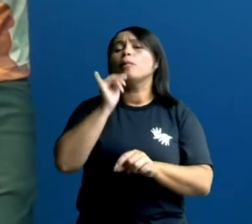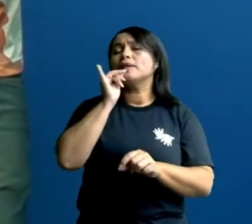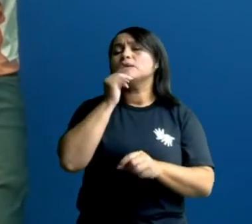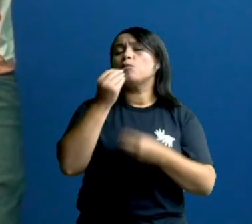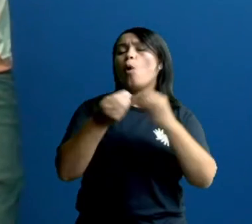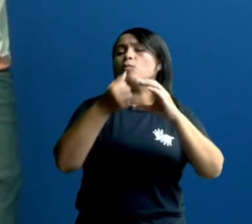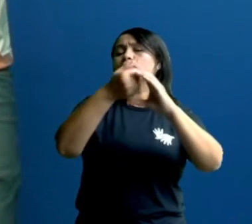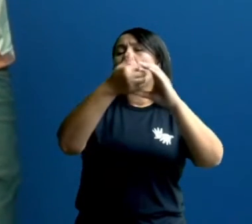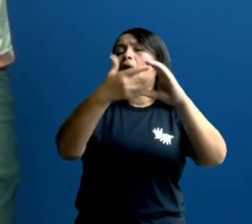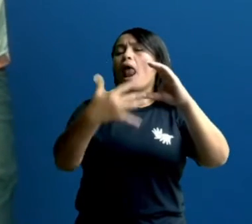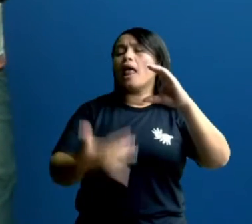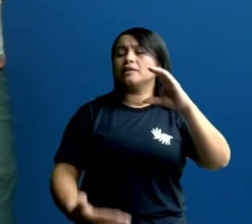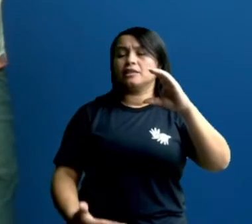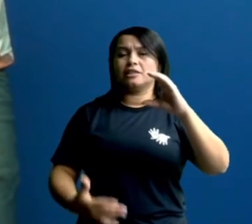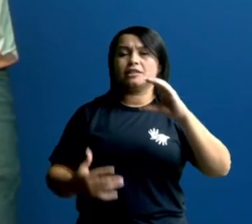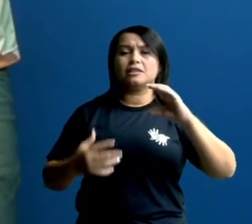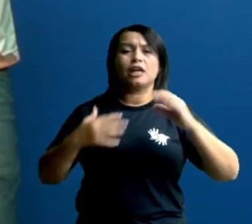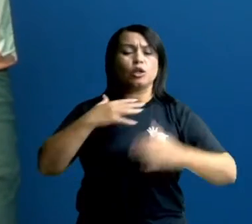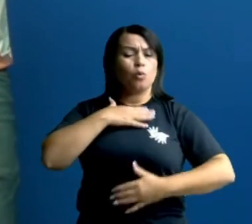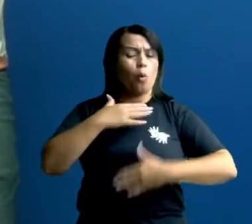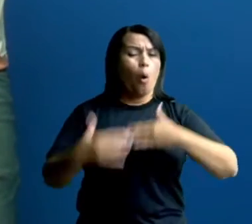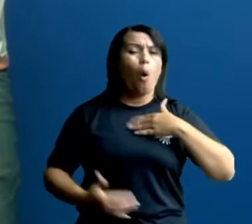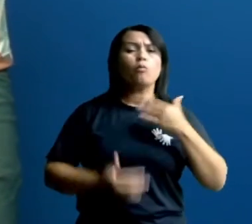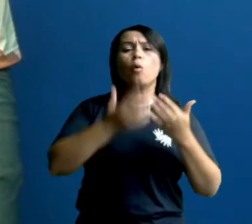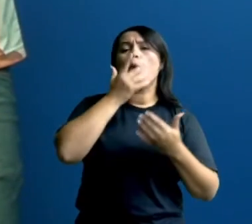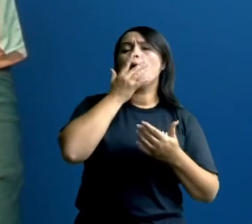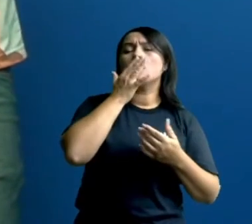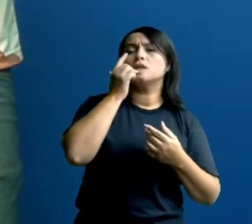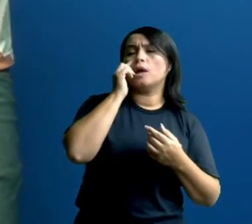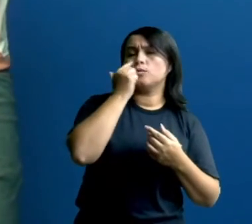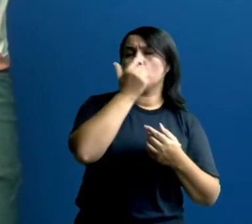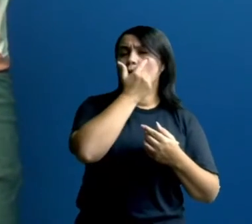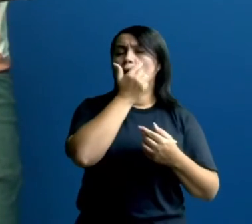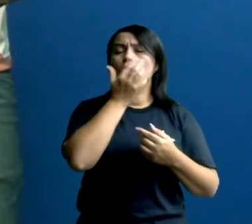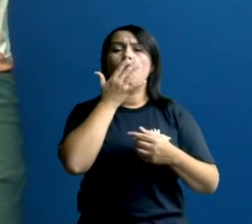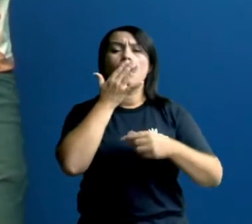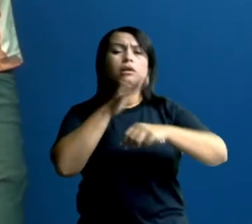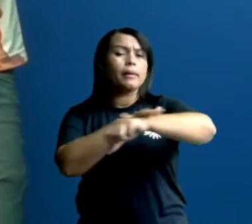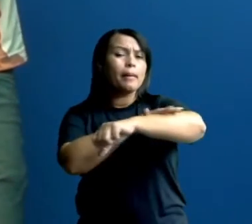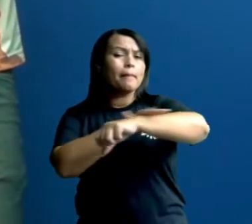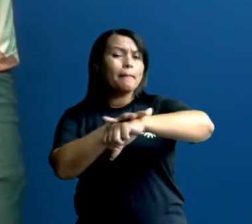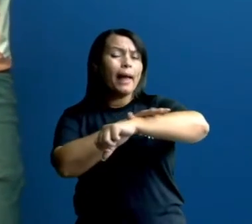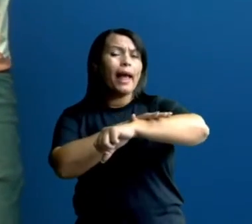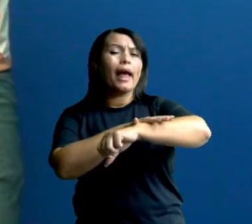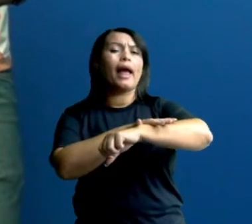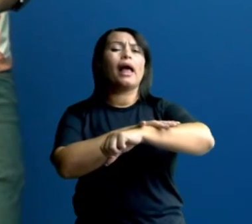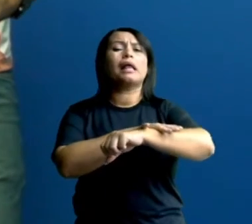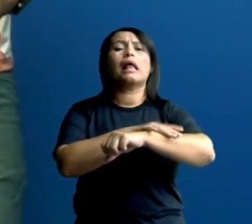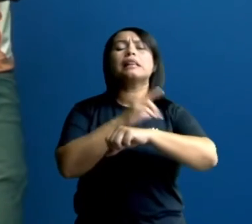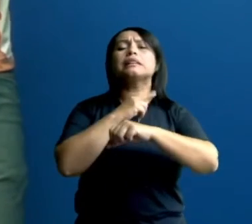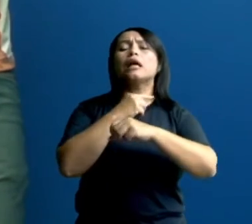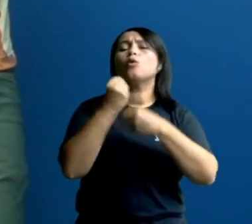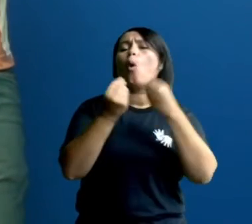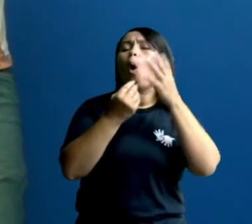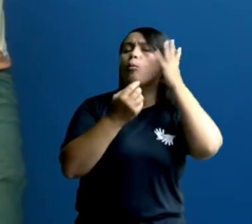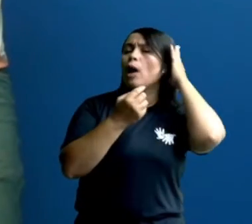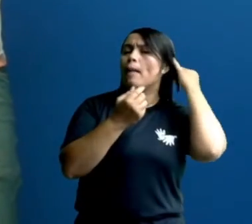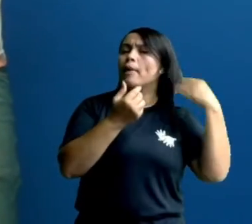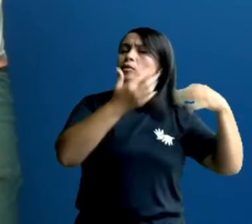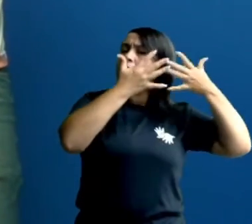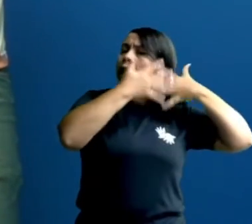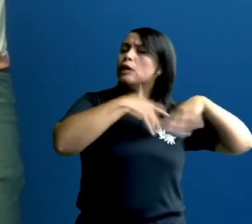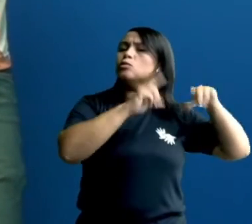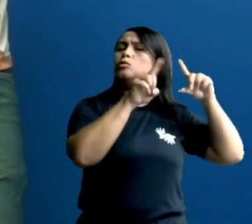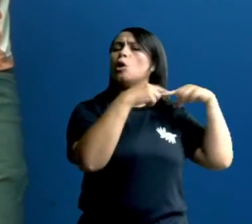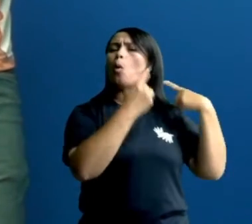das nossas características físicas, coloração do olho, coloração da nossa pele, aspecto do nosso cabelo, tá